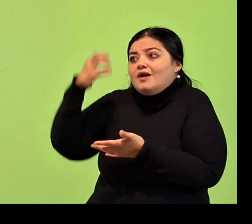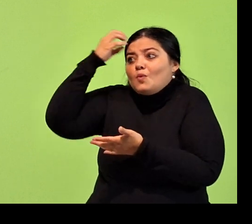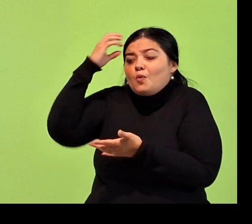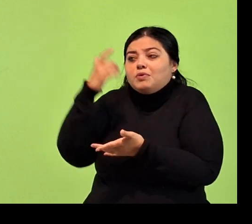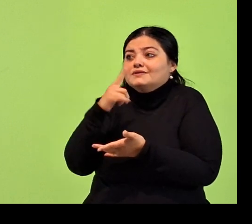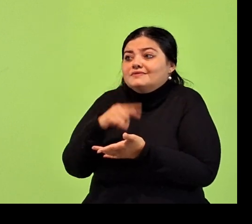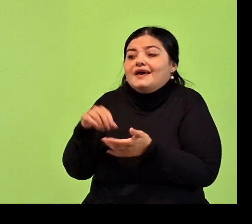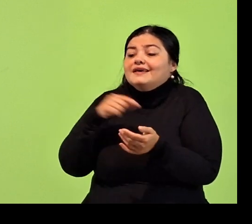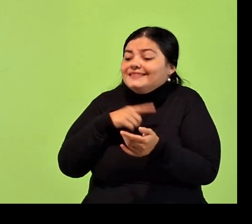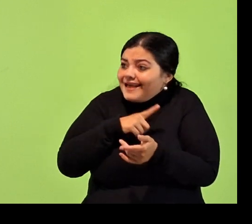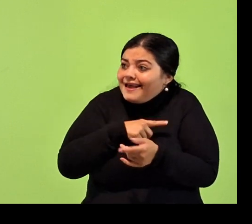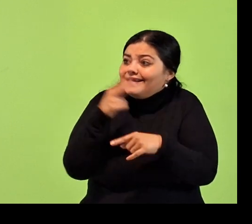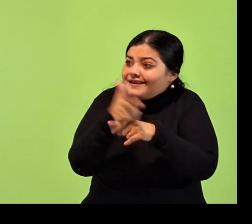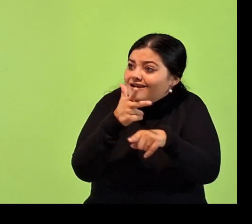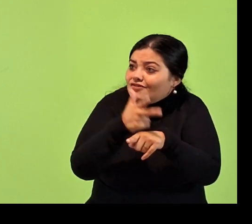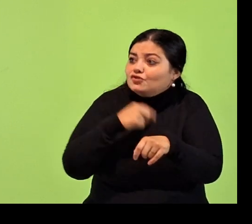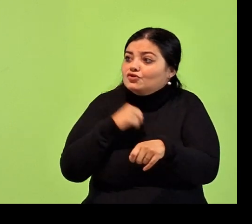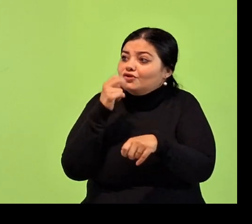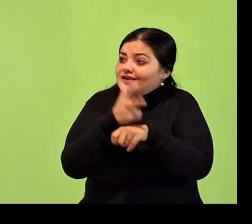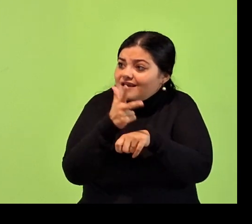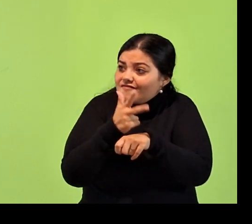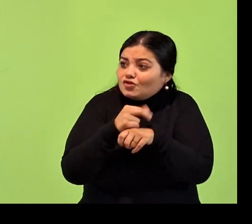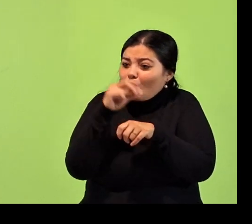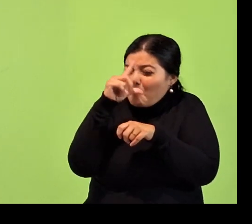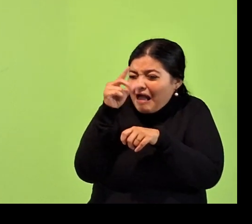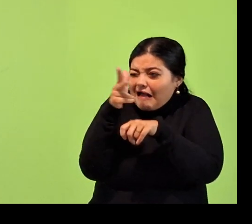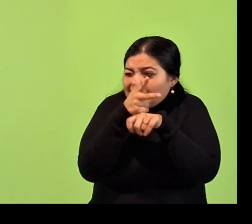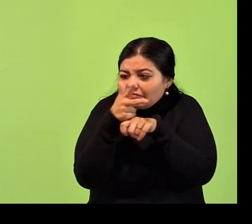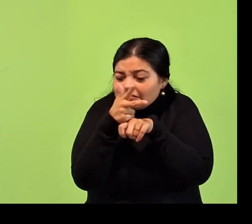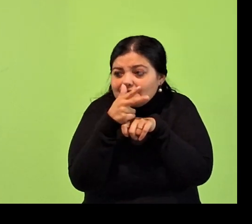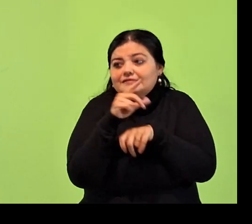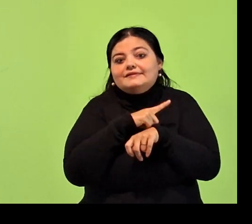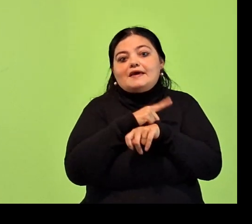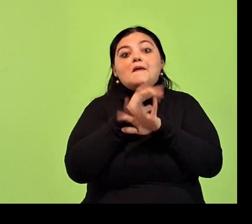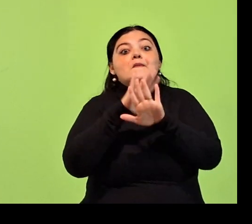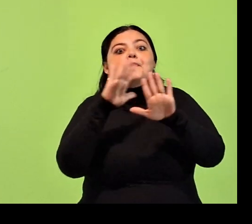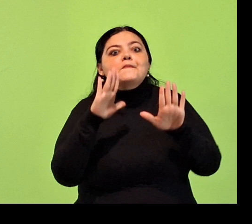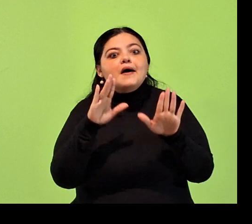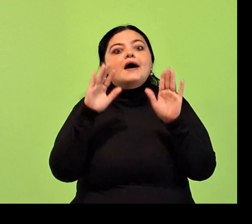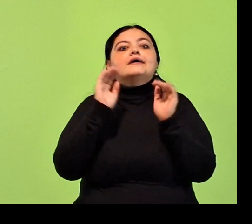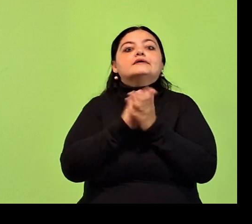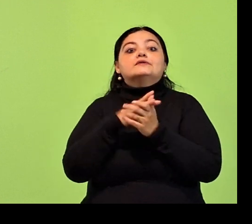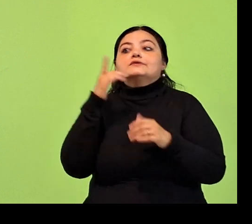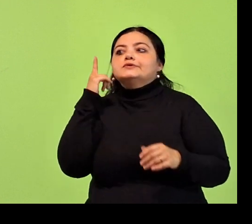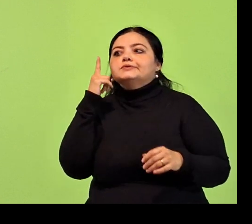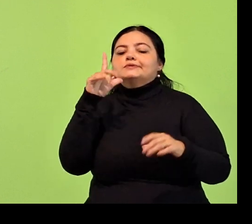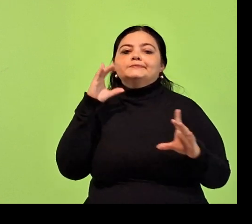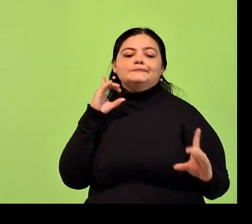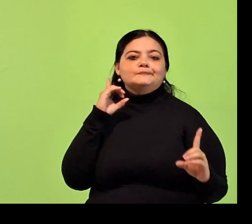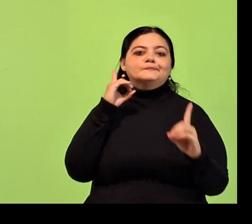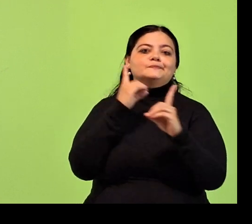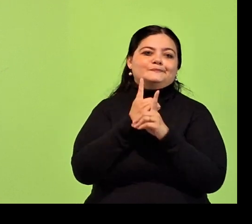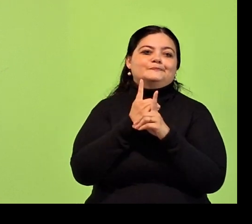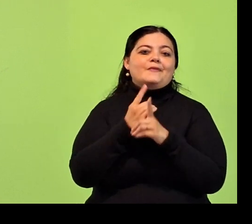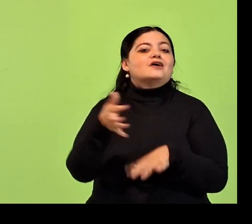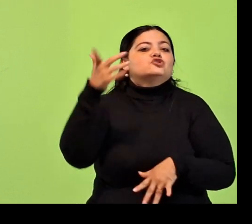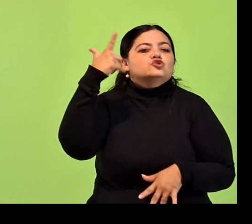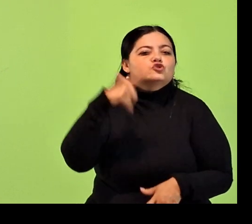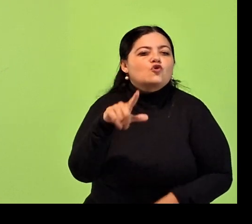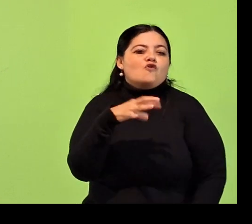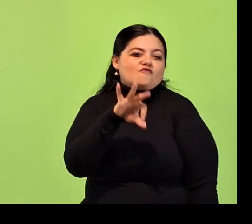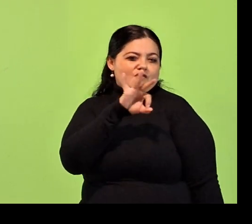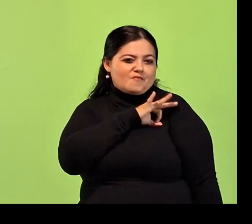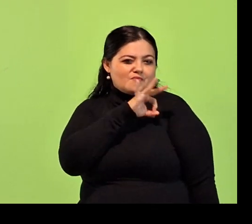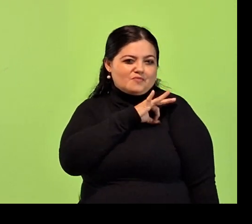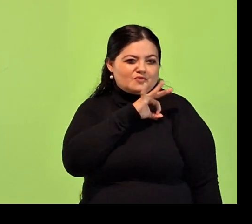torturas por um pequeno gravador. Até que, finalmente, repetiram a história que a polícia queria que eles